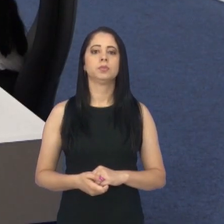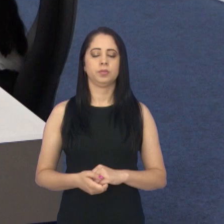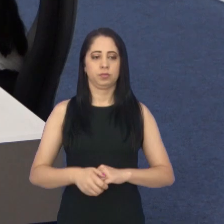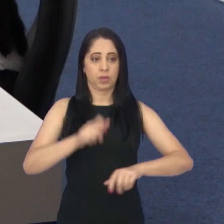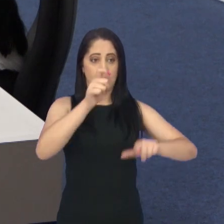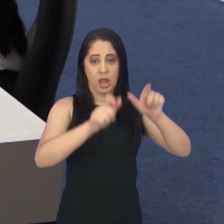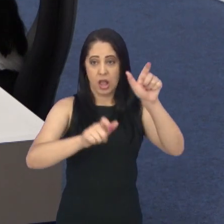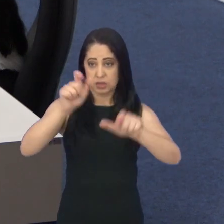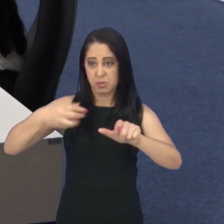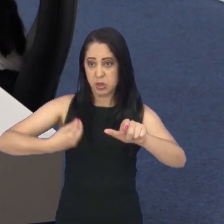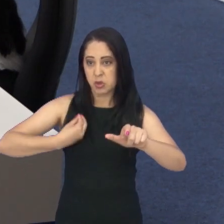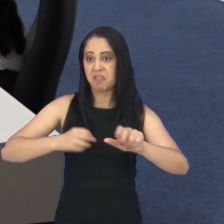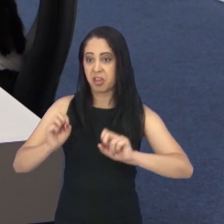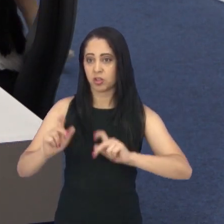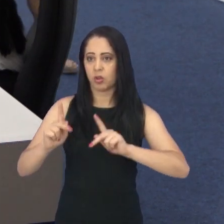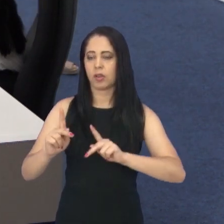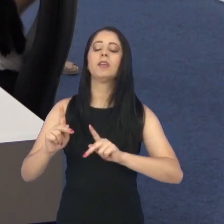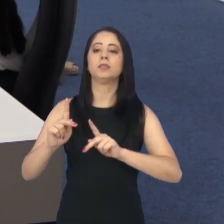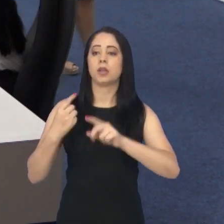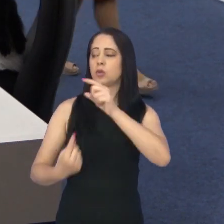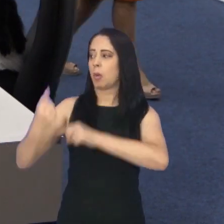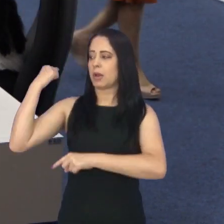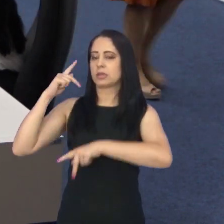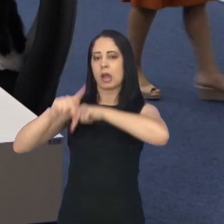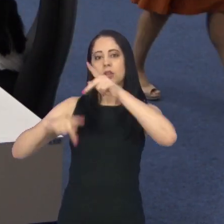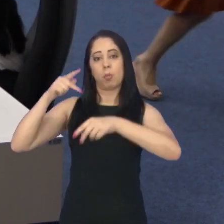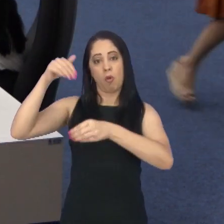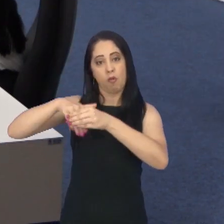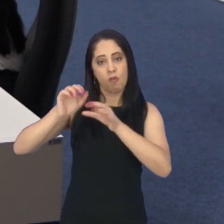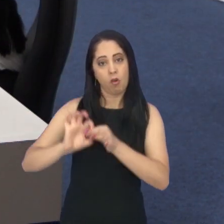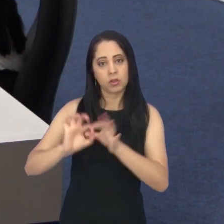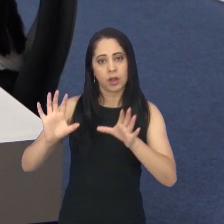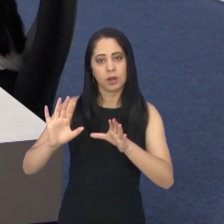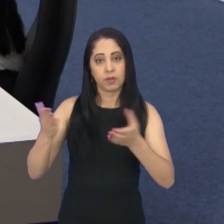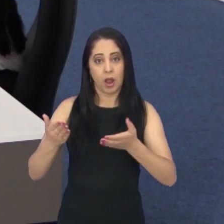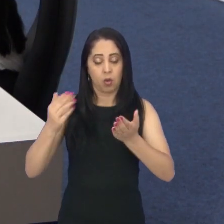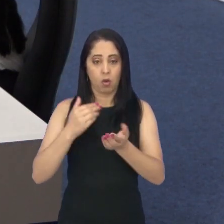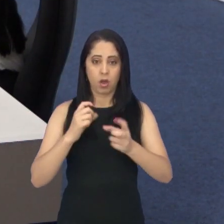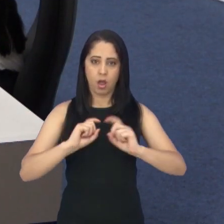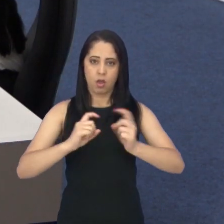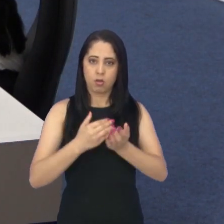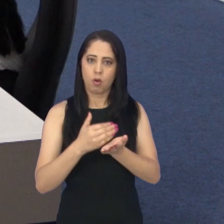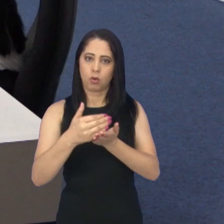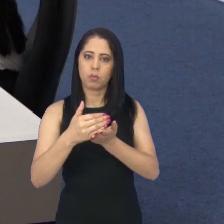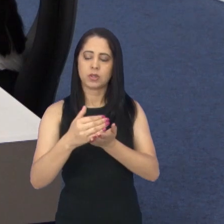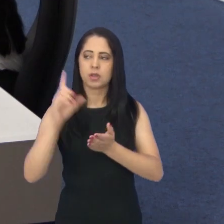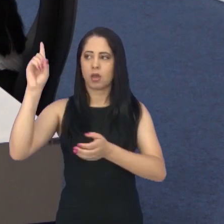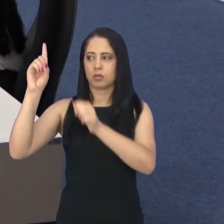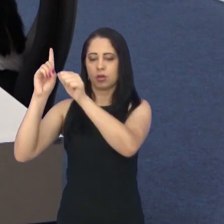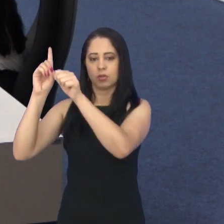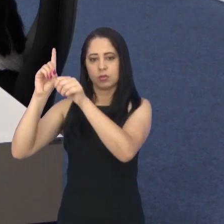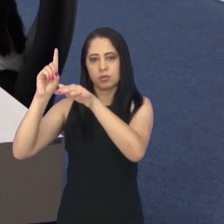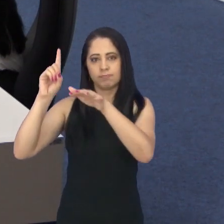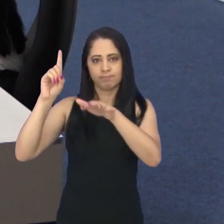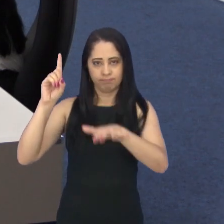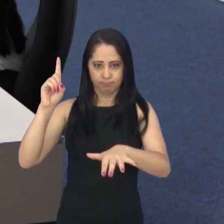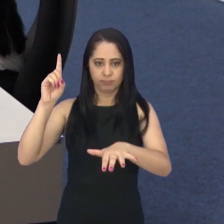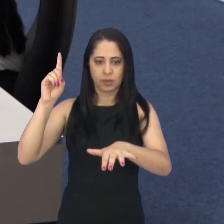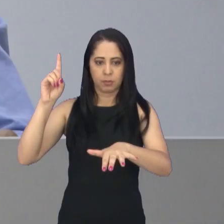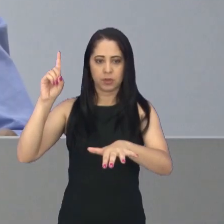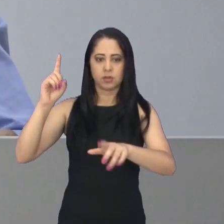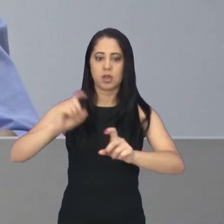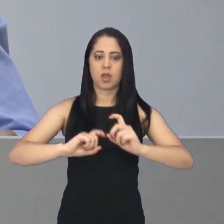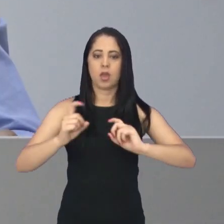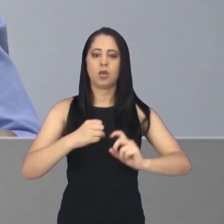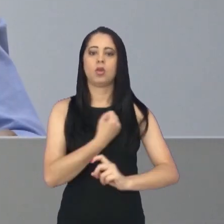Havendo o número legal e sob a proteção de Deus, e lembrando que todo poder emana do povo, declaro aberta